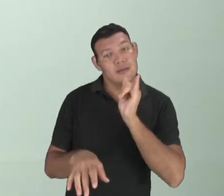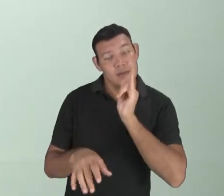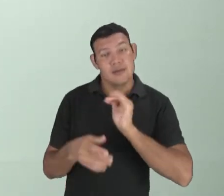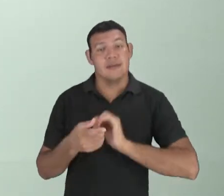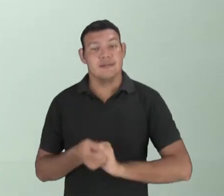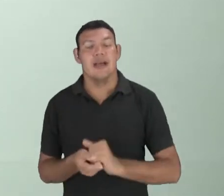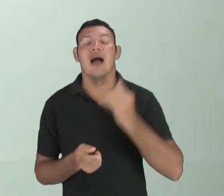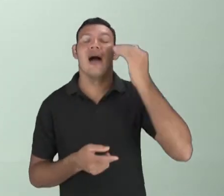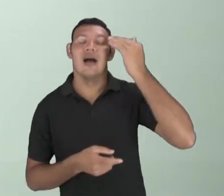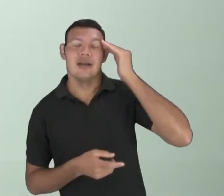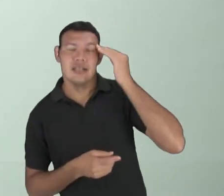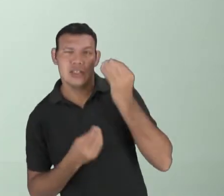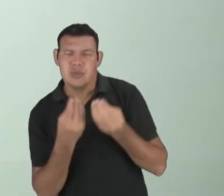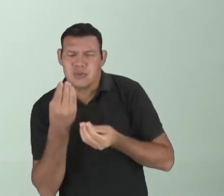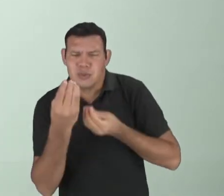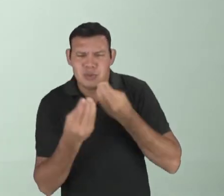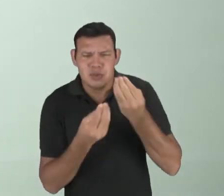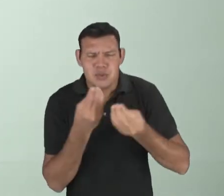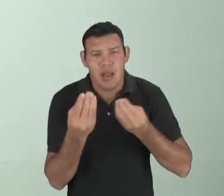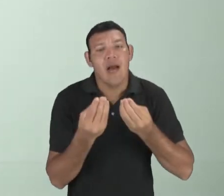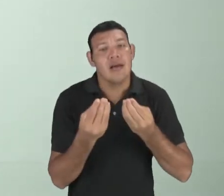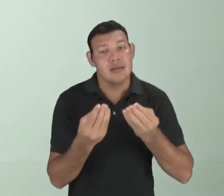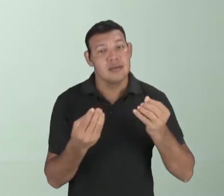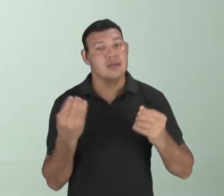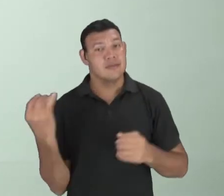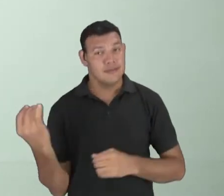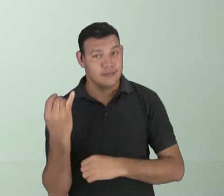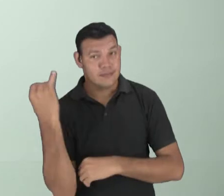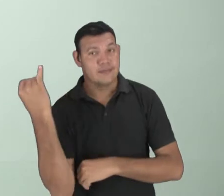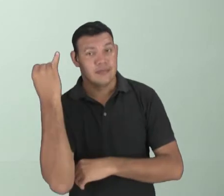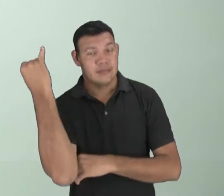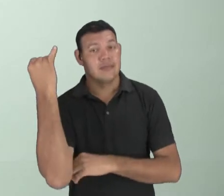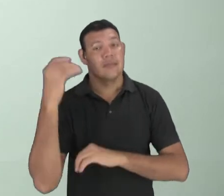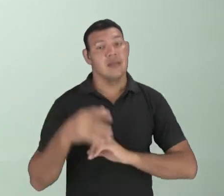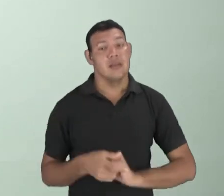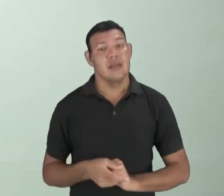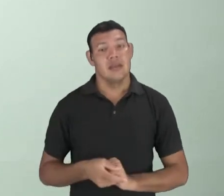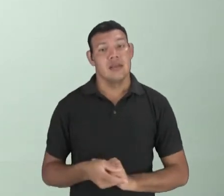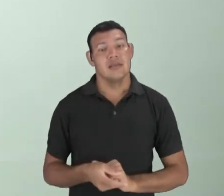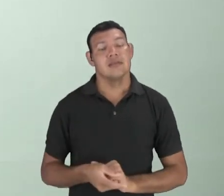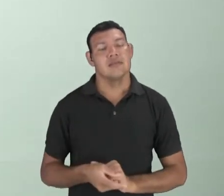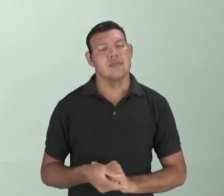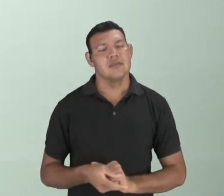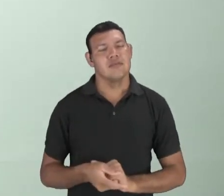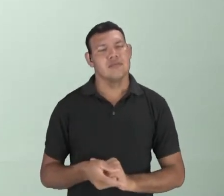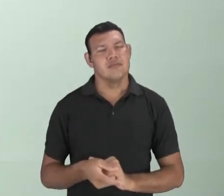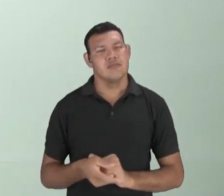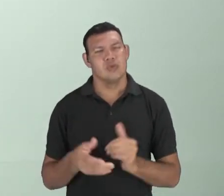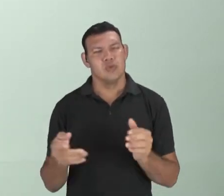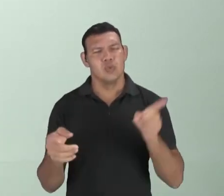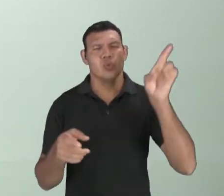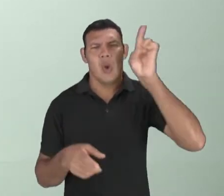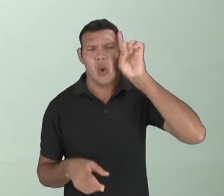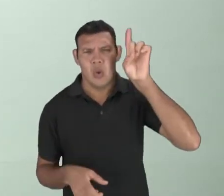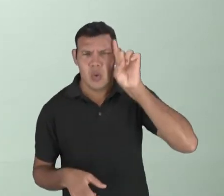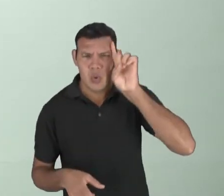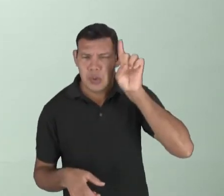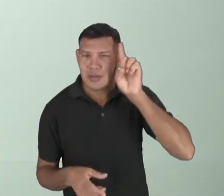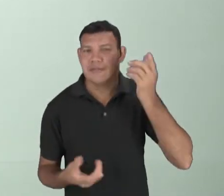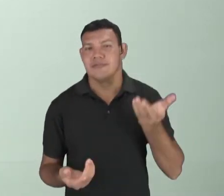possa entender como é importante, de acordo com o que nós nos deparamos no dia a